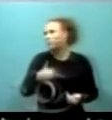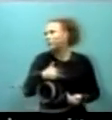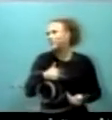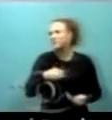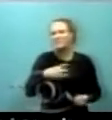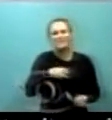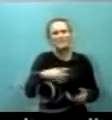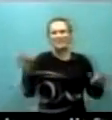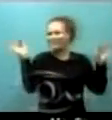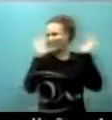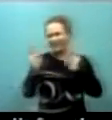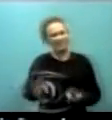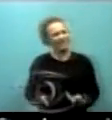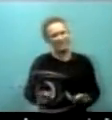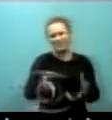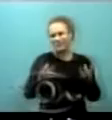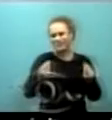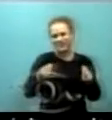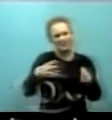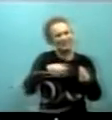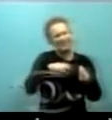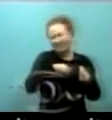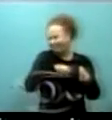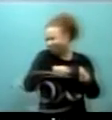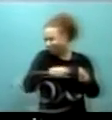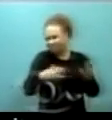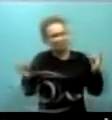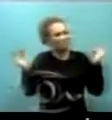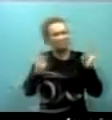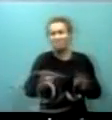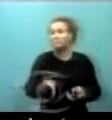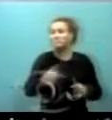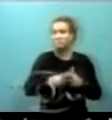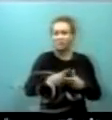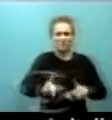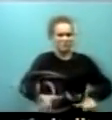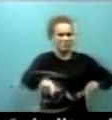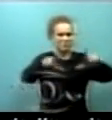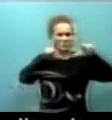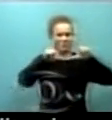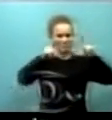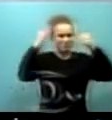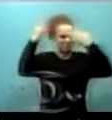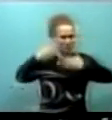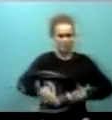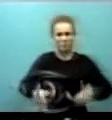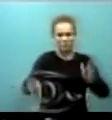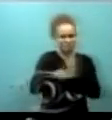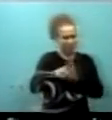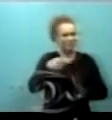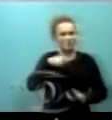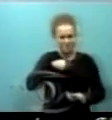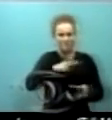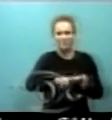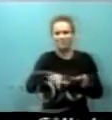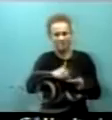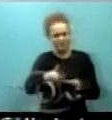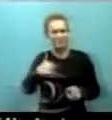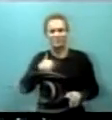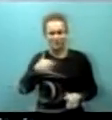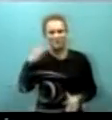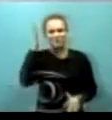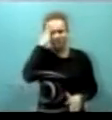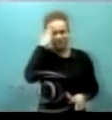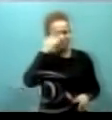muito feliz, sinto muito feliz, porque esse título é muito importante e eu sei que esse